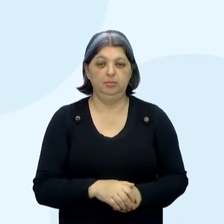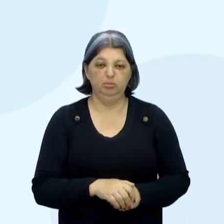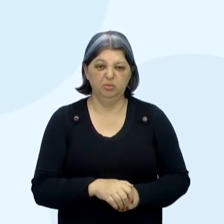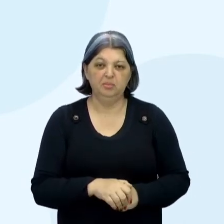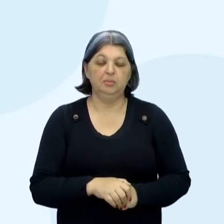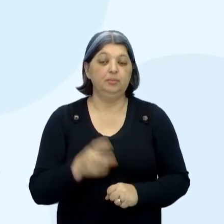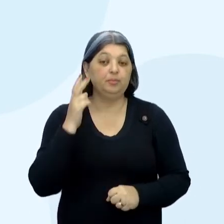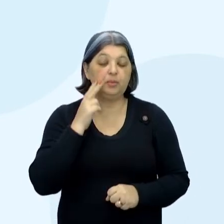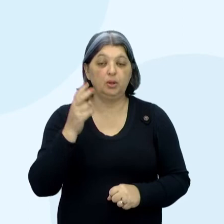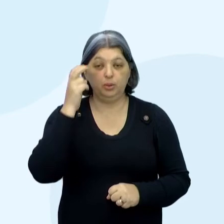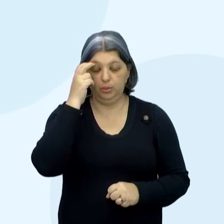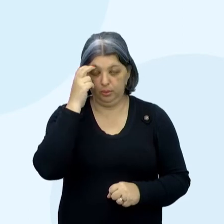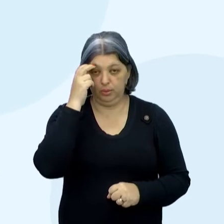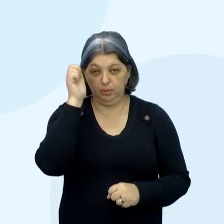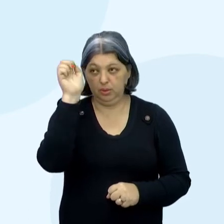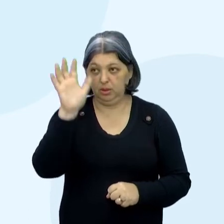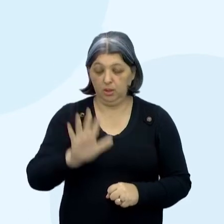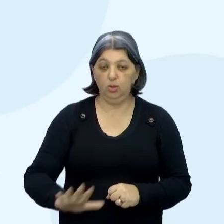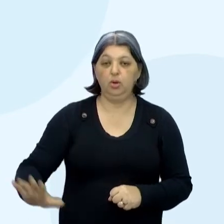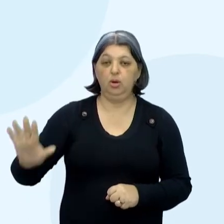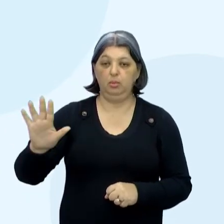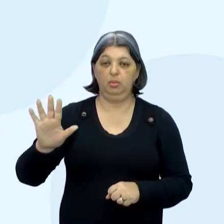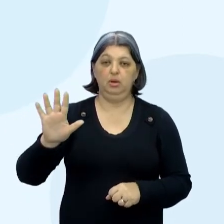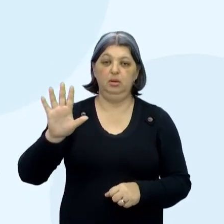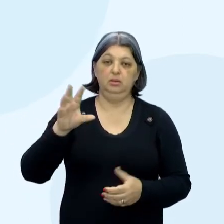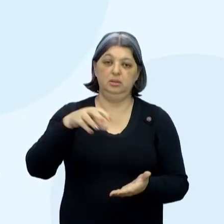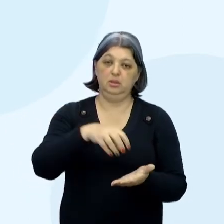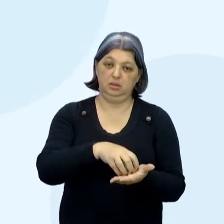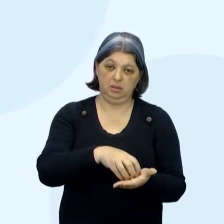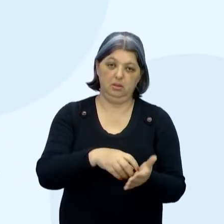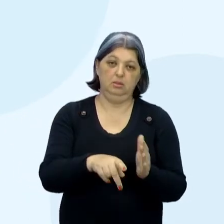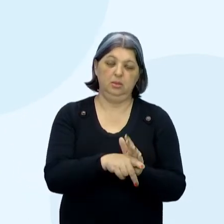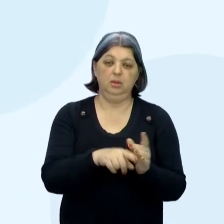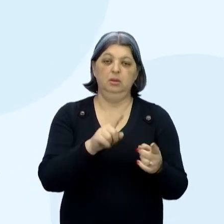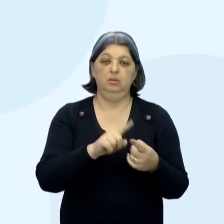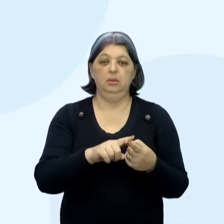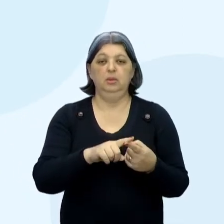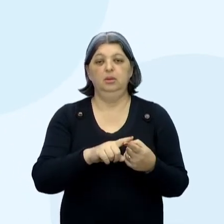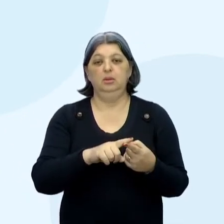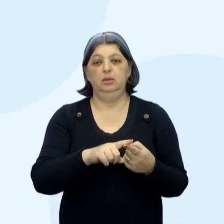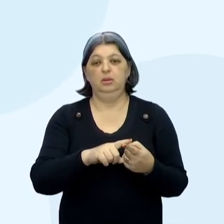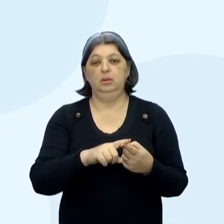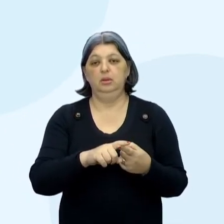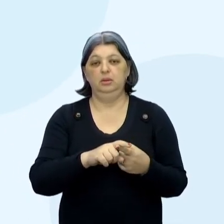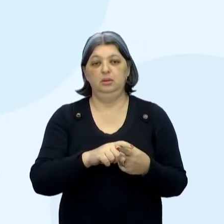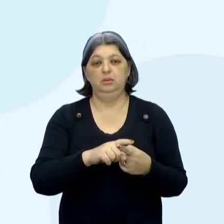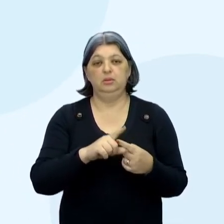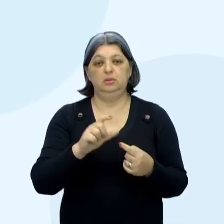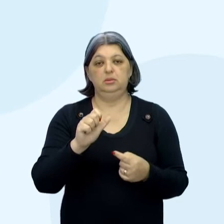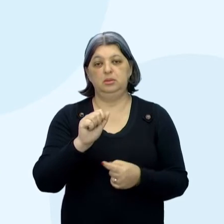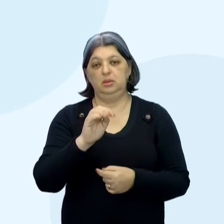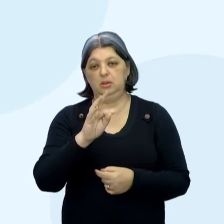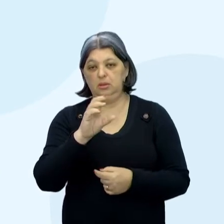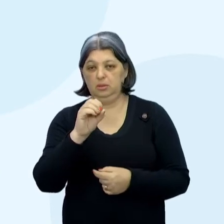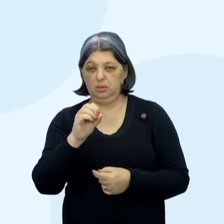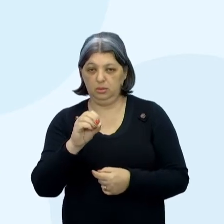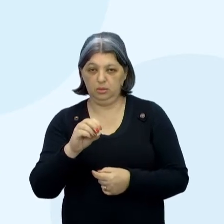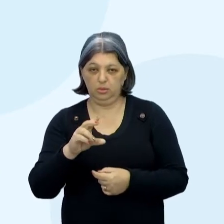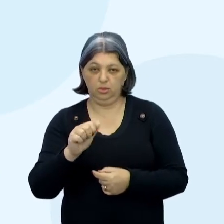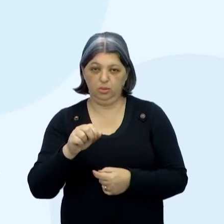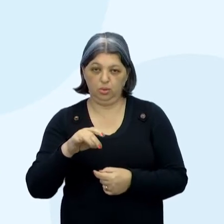da Europa Central. Por exemplo, Santo Antônio, São Pedro e São